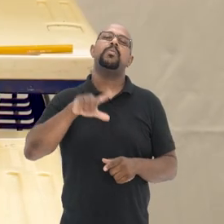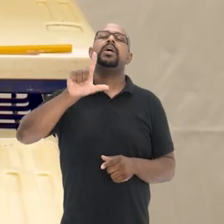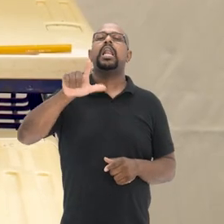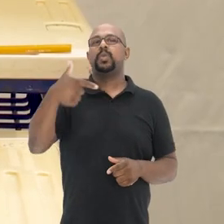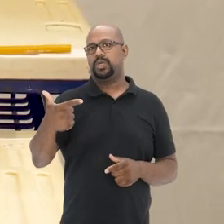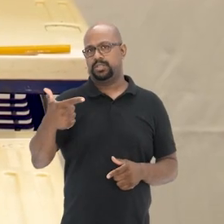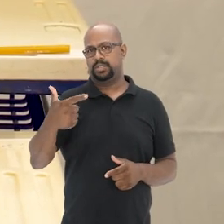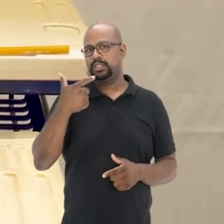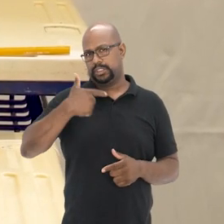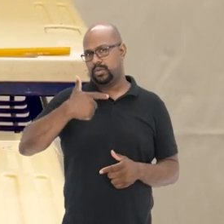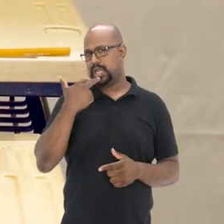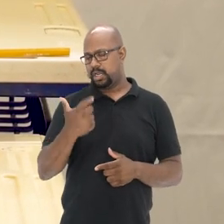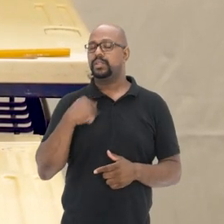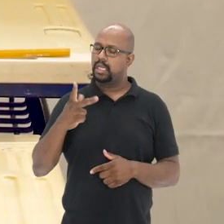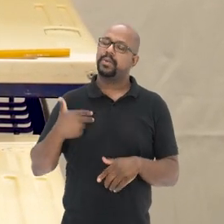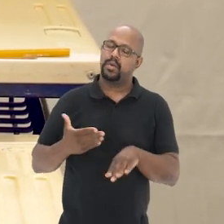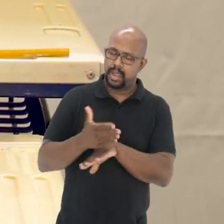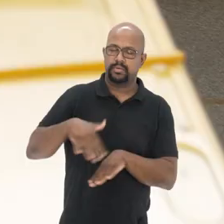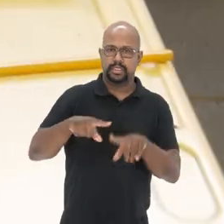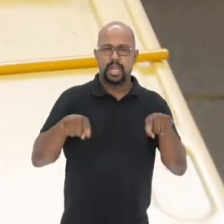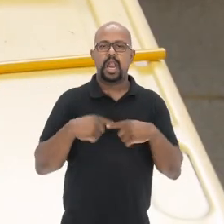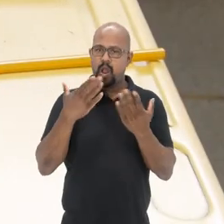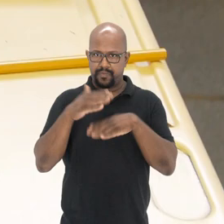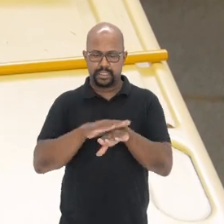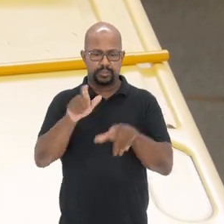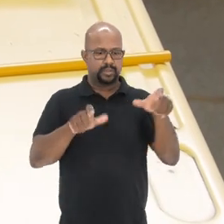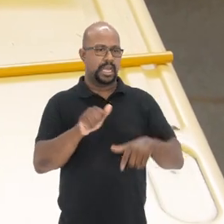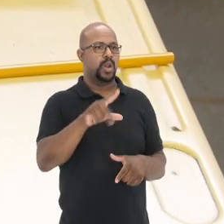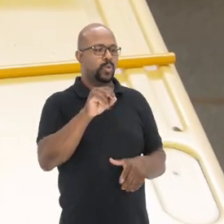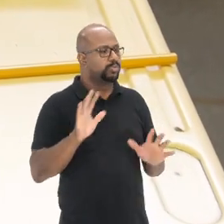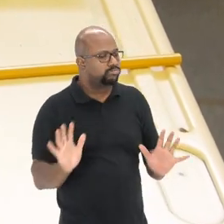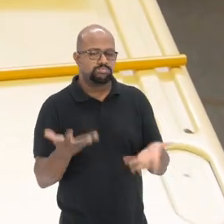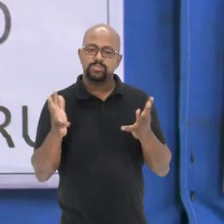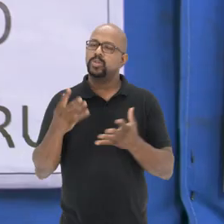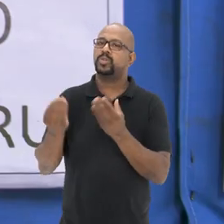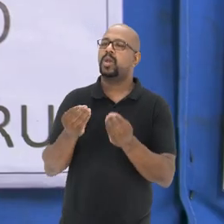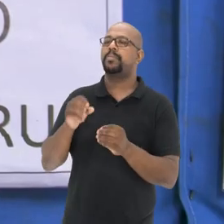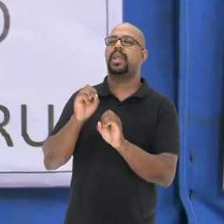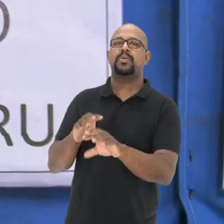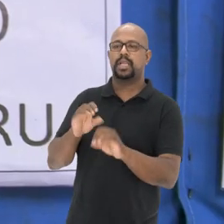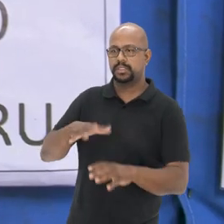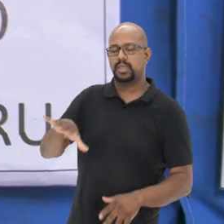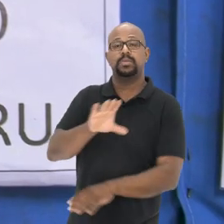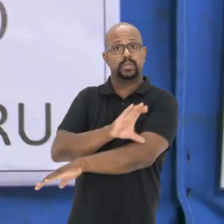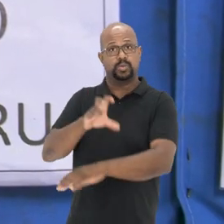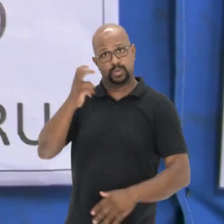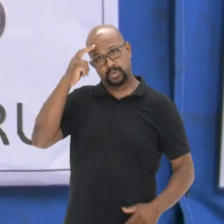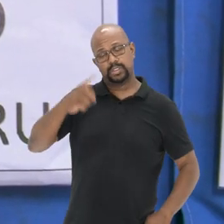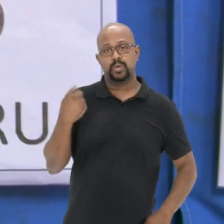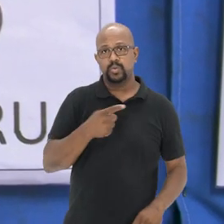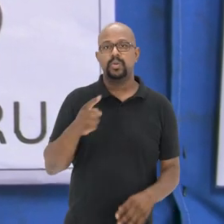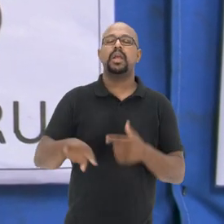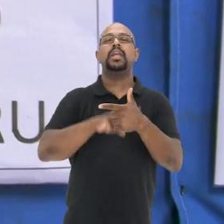língua. Toda vez que eu entro na sala de aula, eu converso com meus alunos, né? Incentivando sobre a educação da nossa